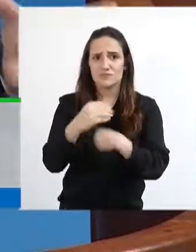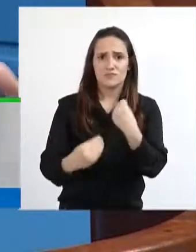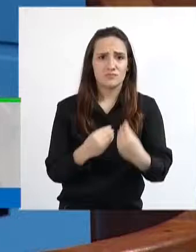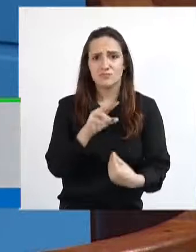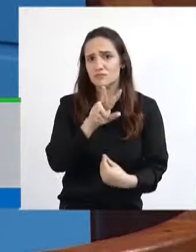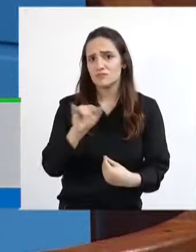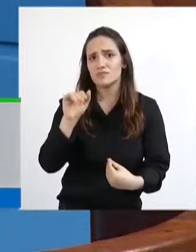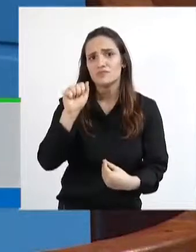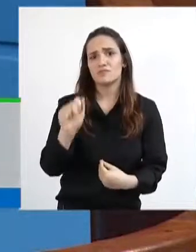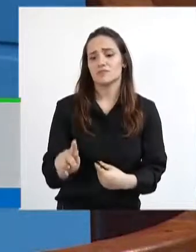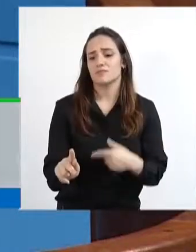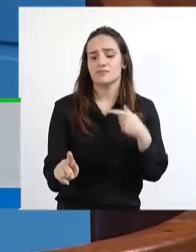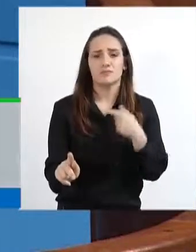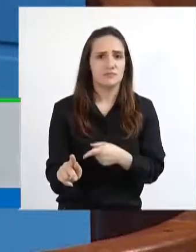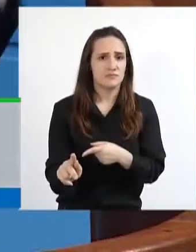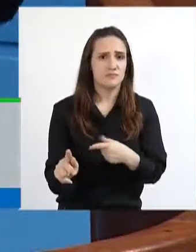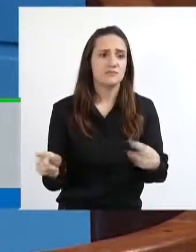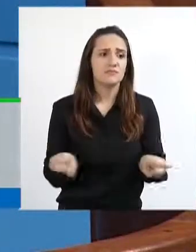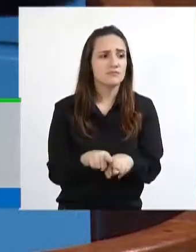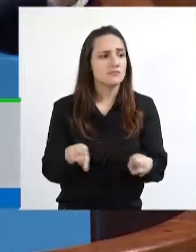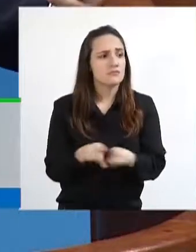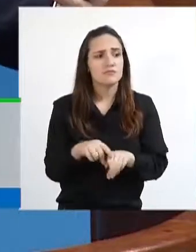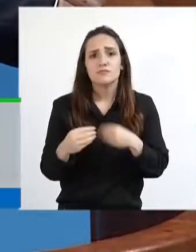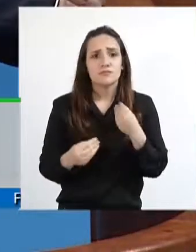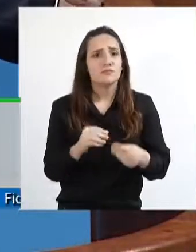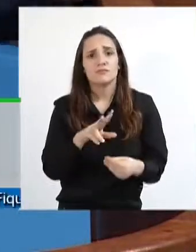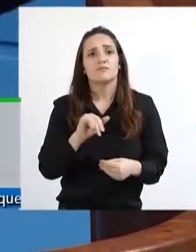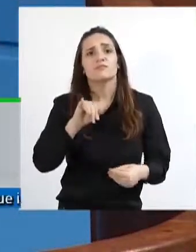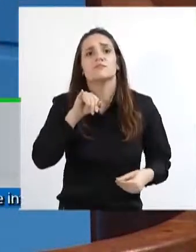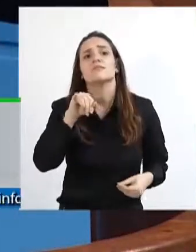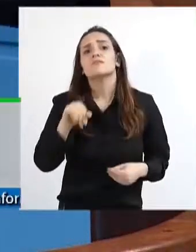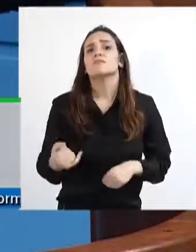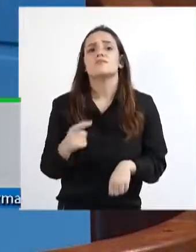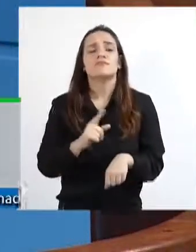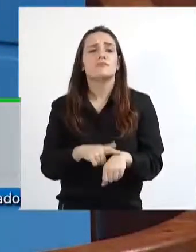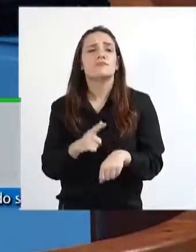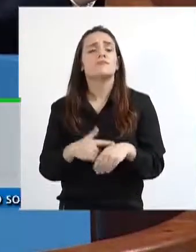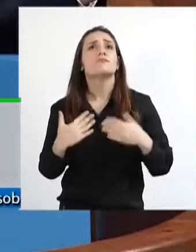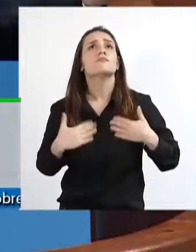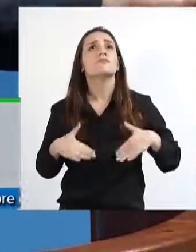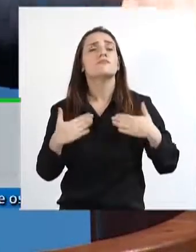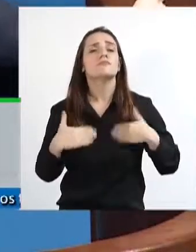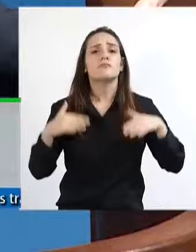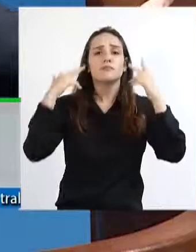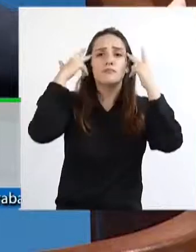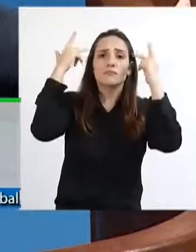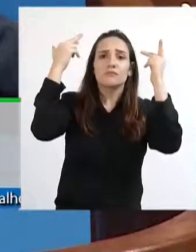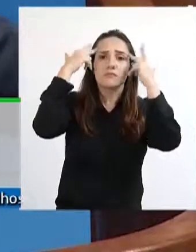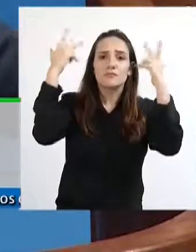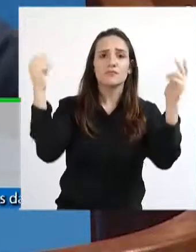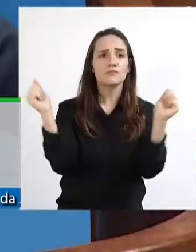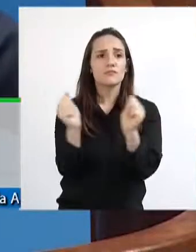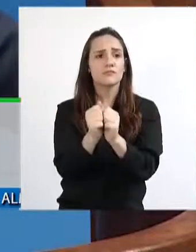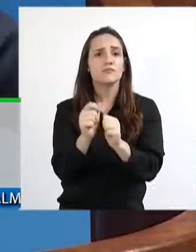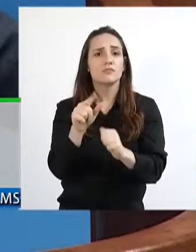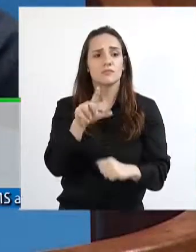se aposentar e poder usufruir algum tempo da sua vida a sua